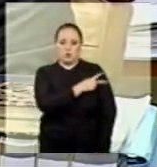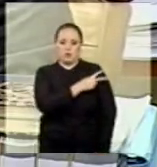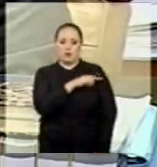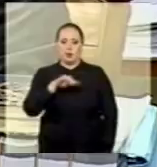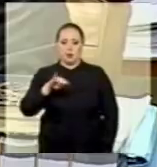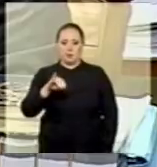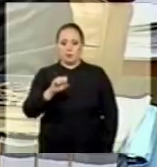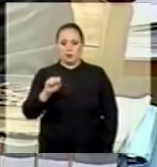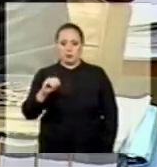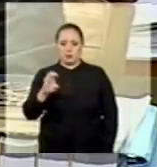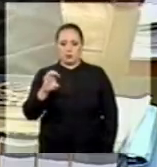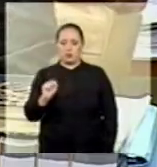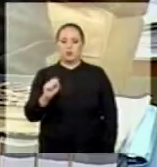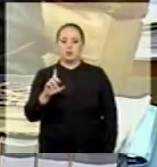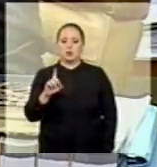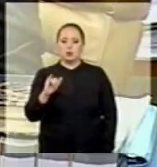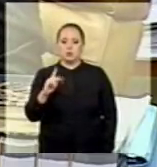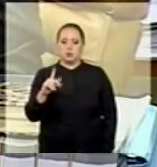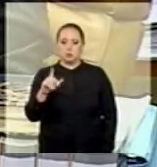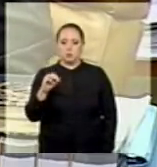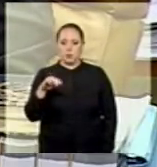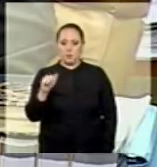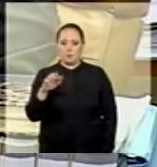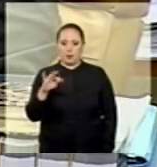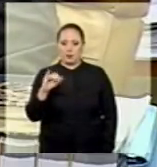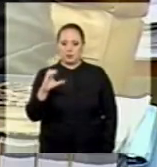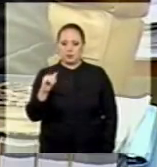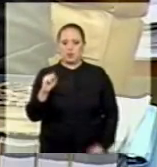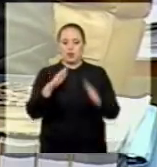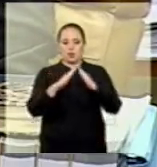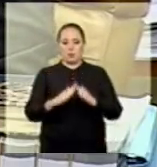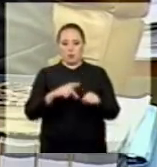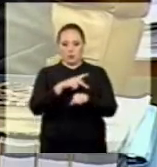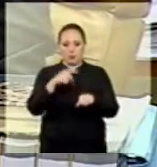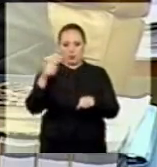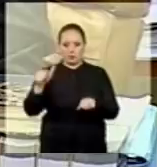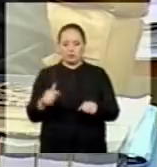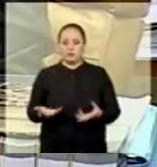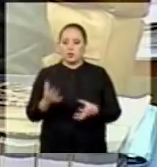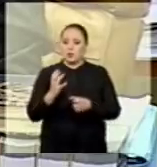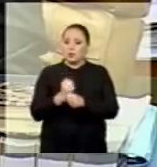missões diplomáticas de caráter permanente, totalizando, na verdade,